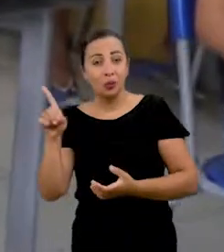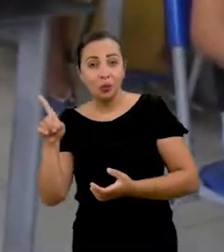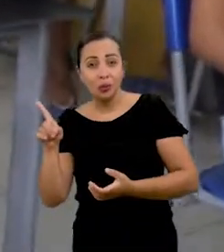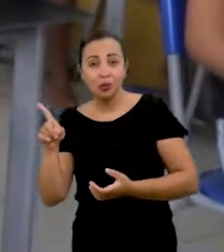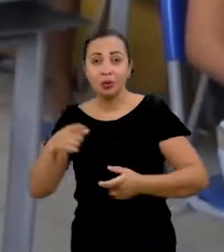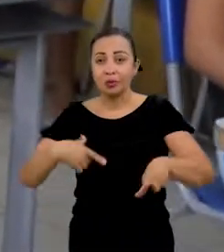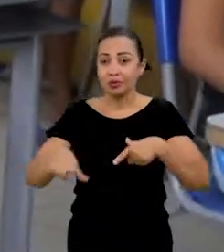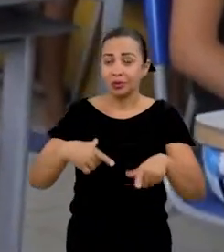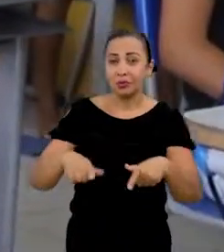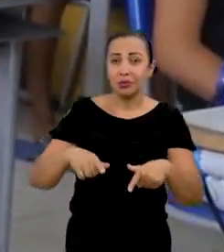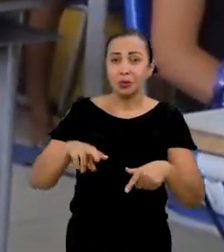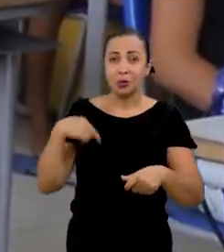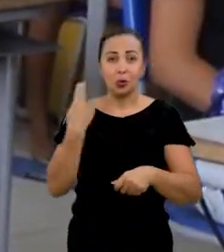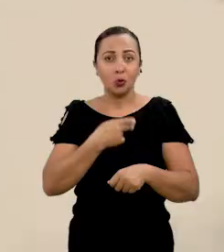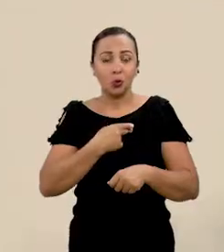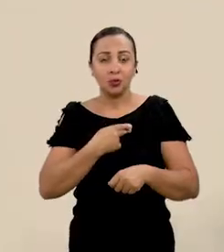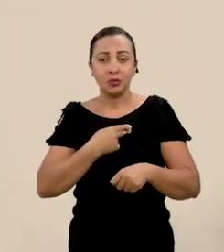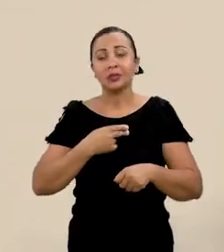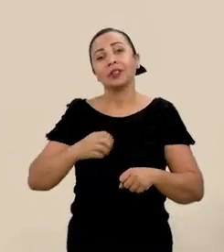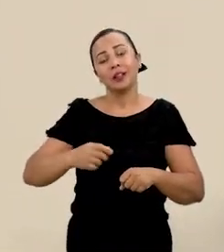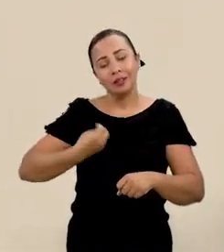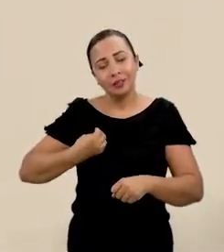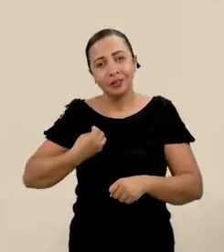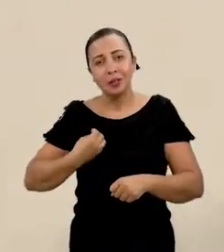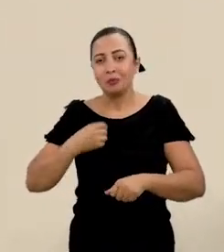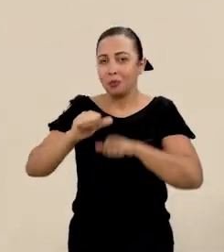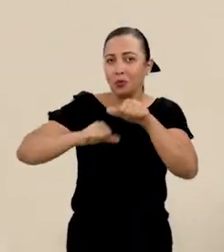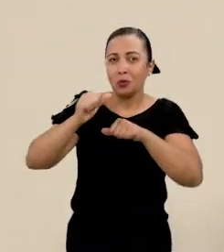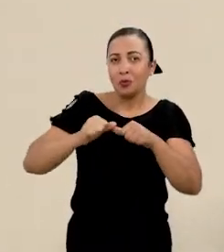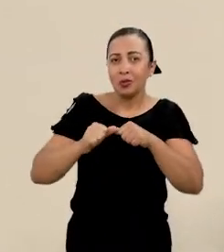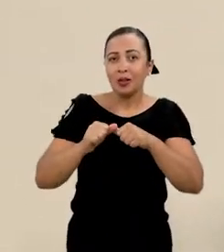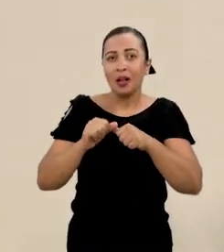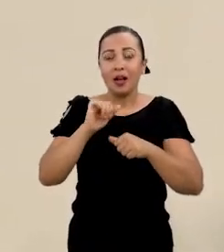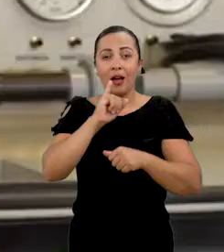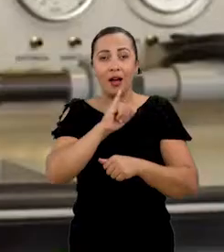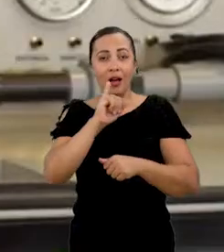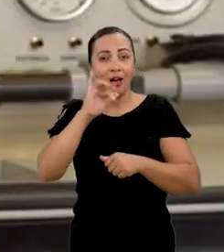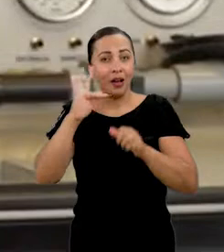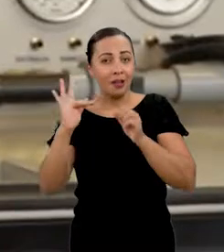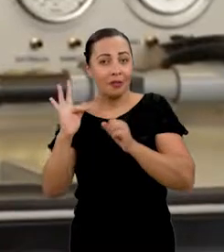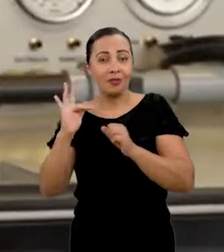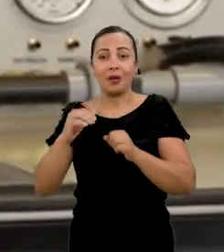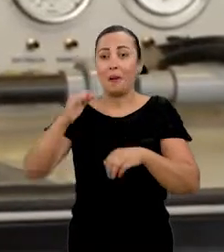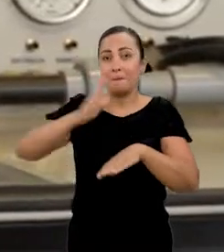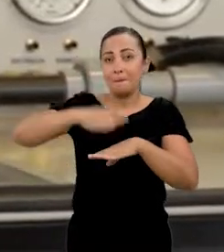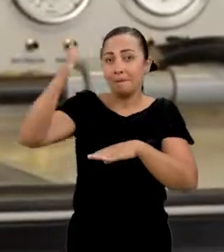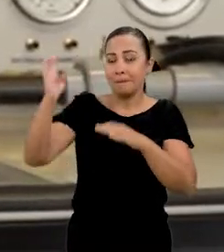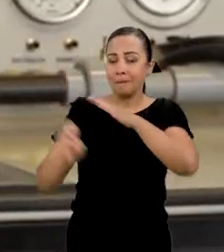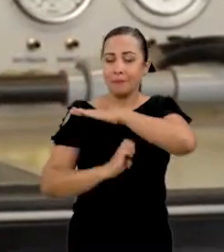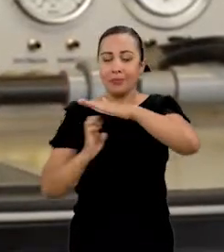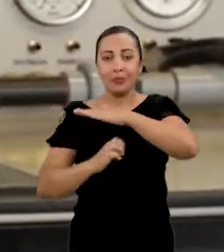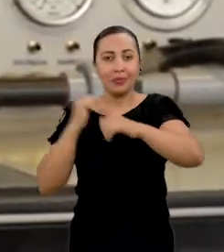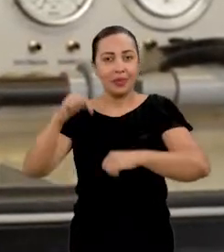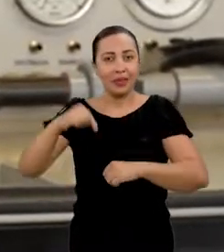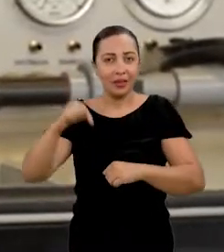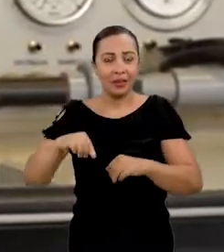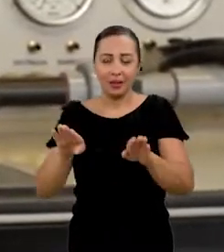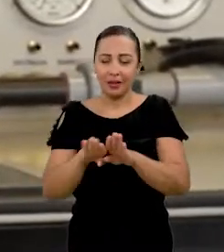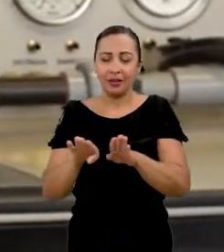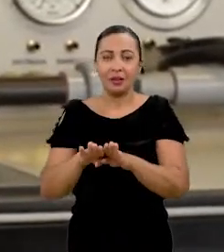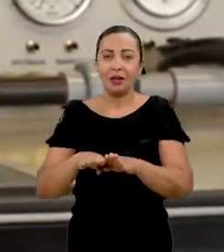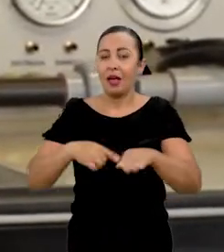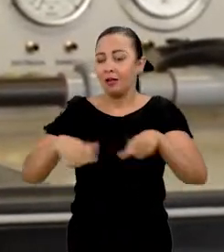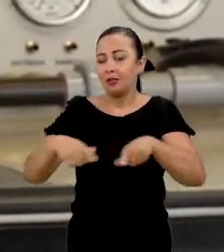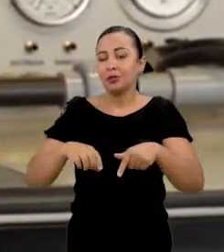E outra ação que nós estamos desenvolvendo é o programa IF Mais Empreendedor, em que aqui na região do Sertão nós